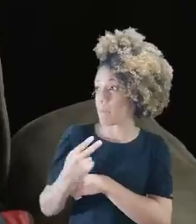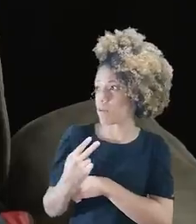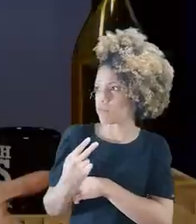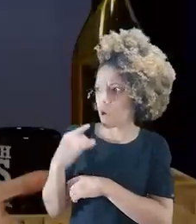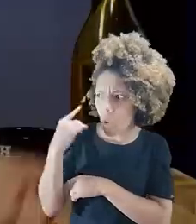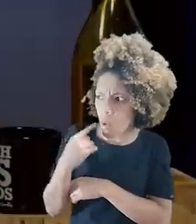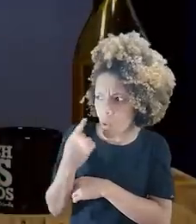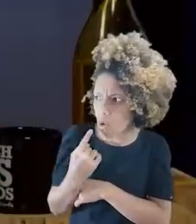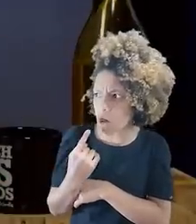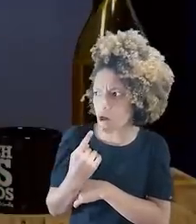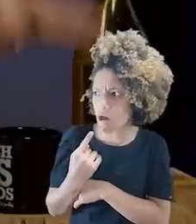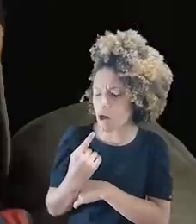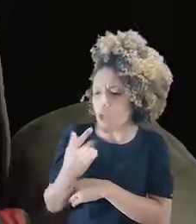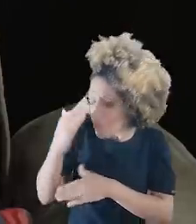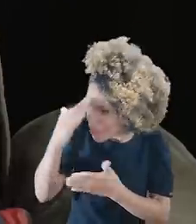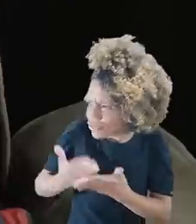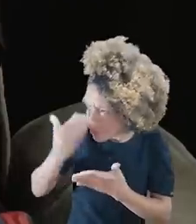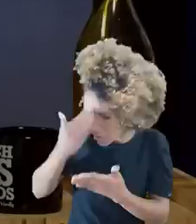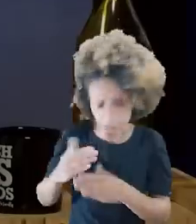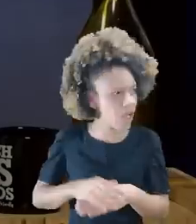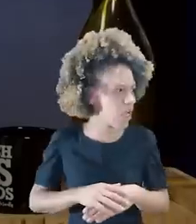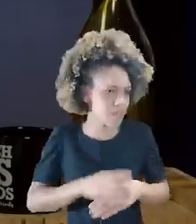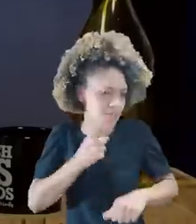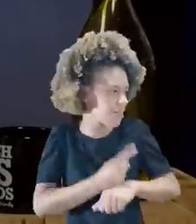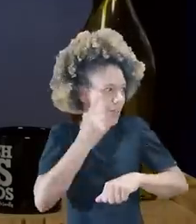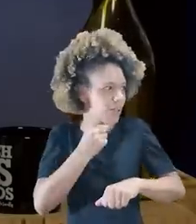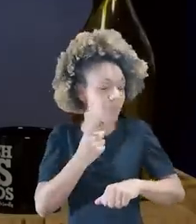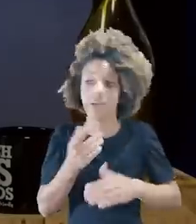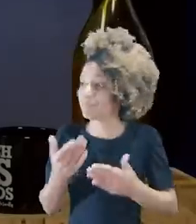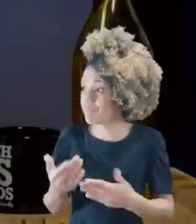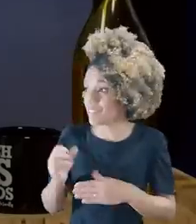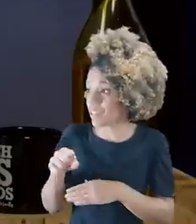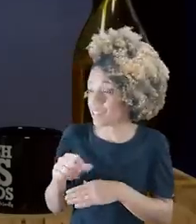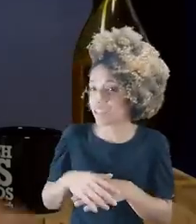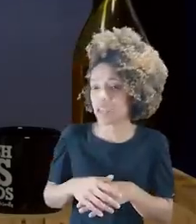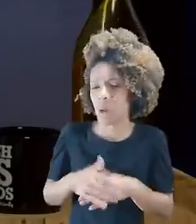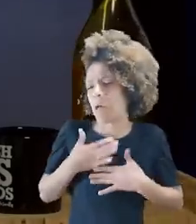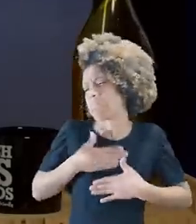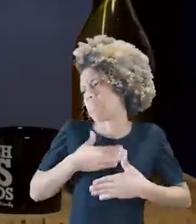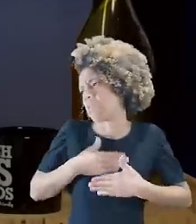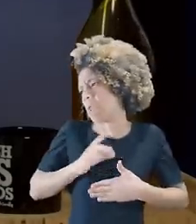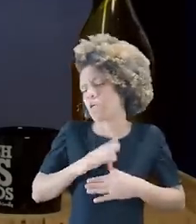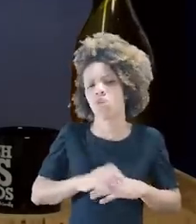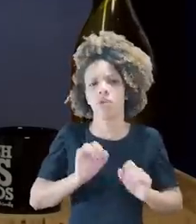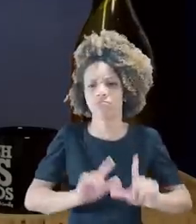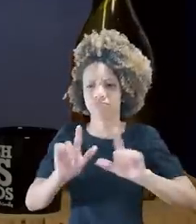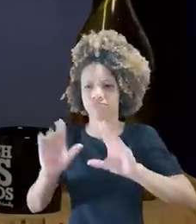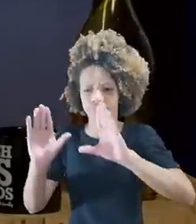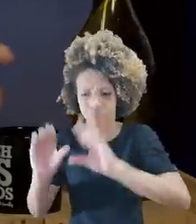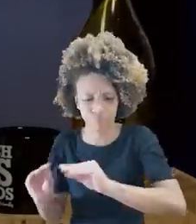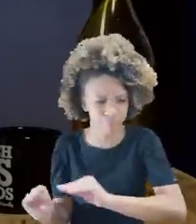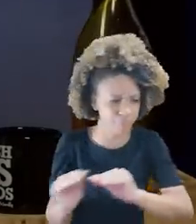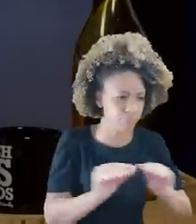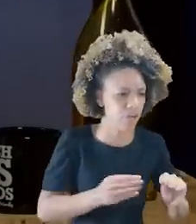Olha que coisa maluca eu acreditava que eu ia que eu ia eu achei que ia ser uma coisa super tranquila era só ISO sair da televisão eu